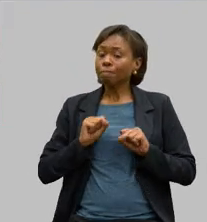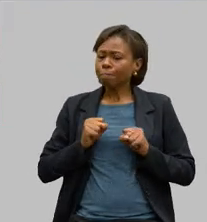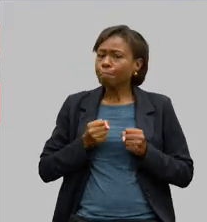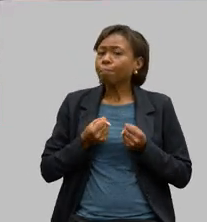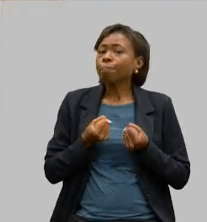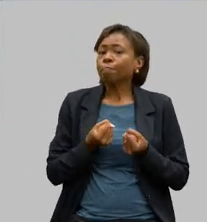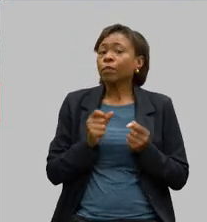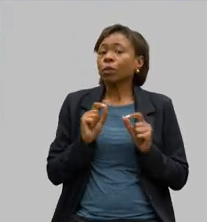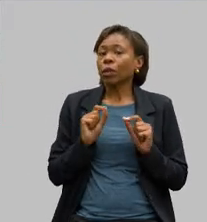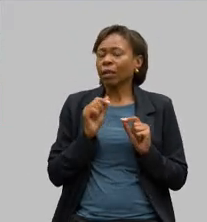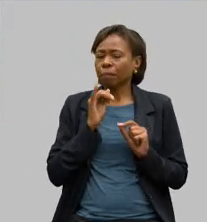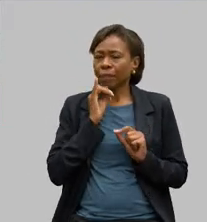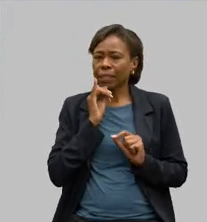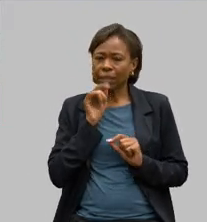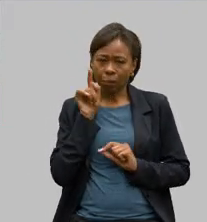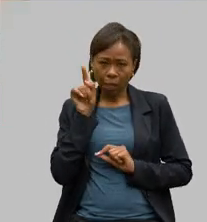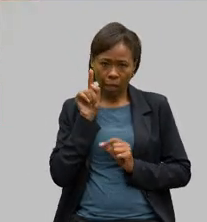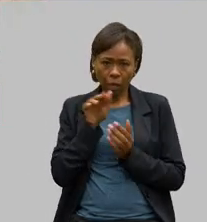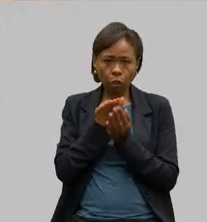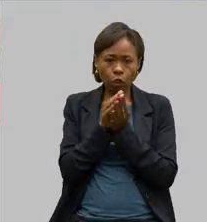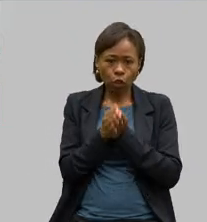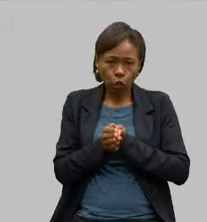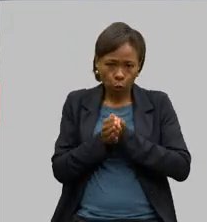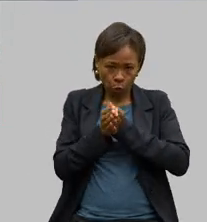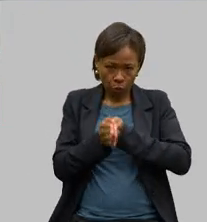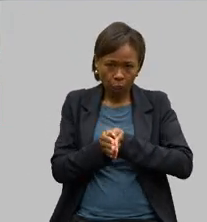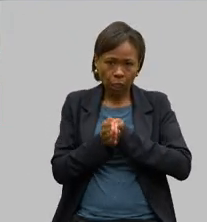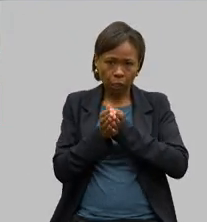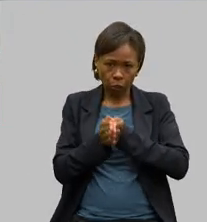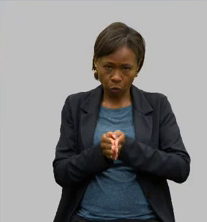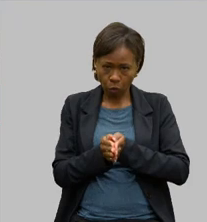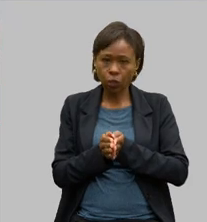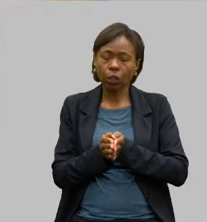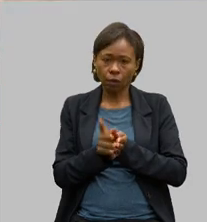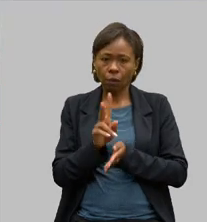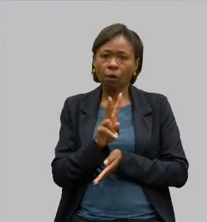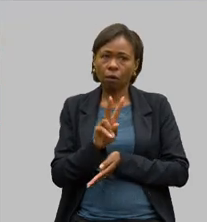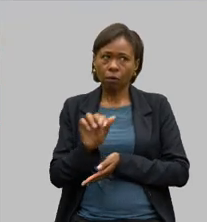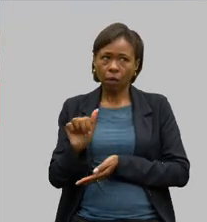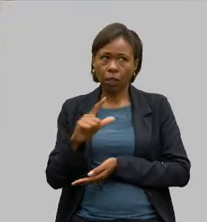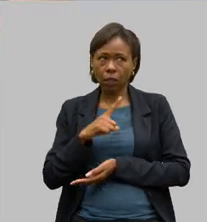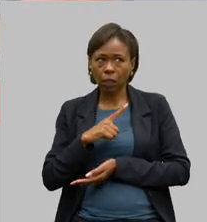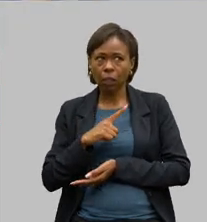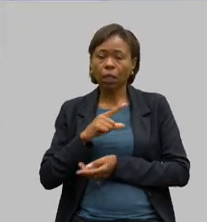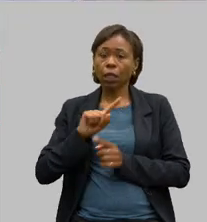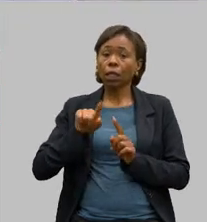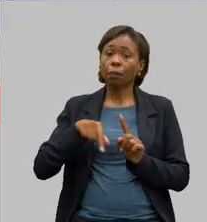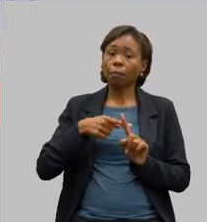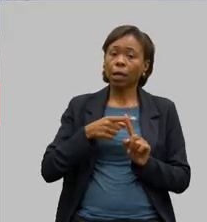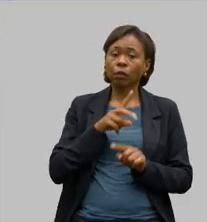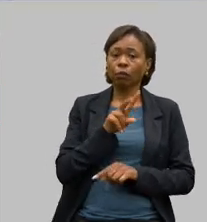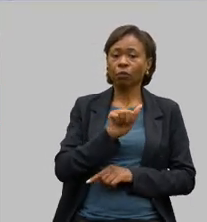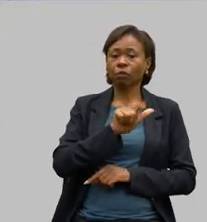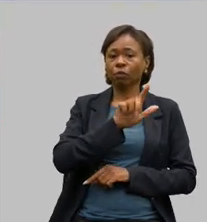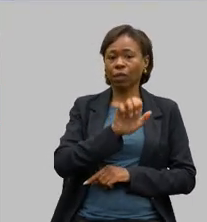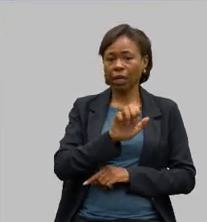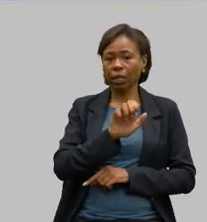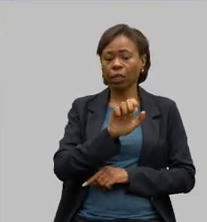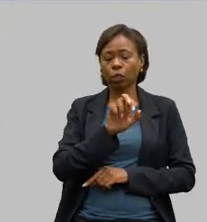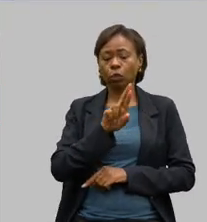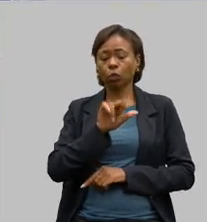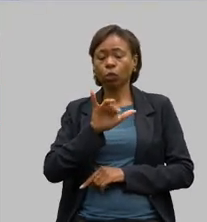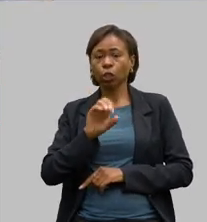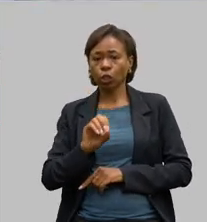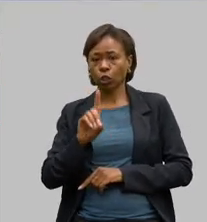no Jequitinhonha a gente vai fazer uma pré strip pro Jequitinhonha e Vale do Rio Doce eh Resplendor E então já queria te